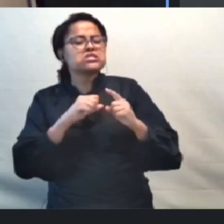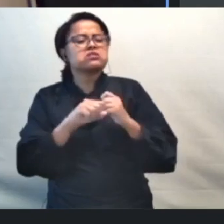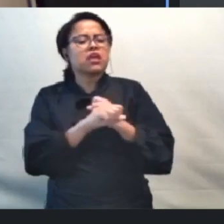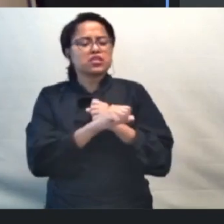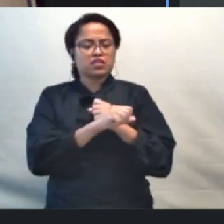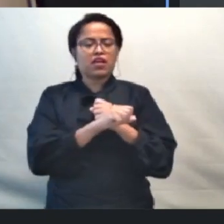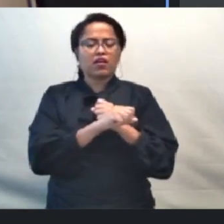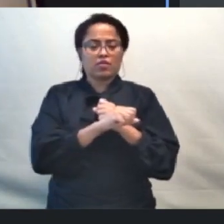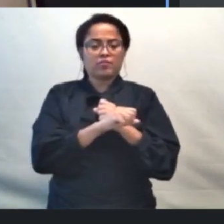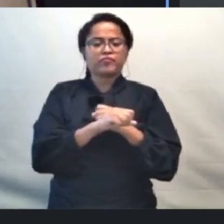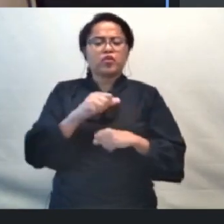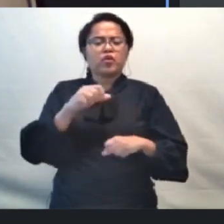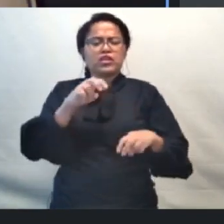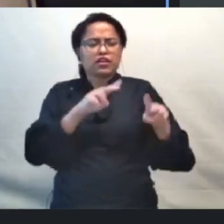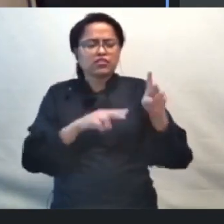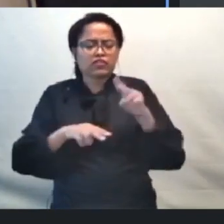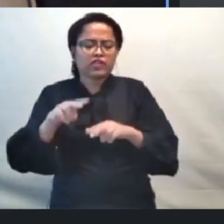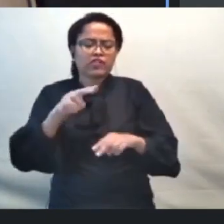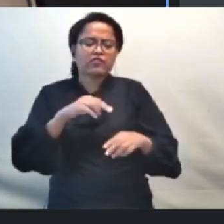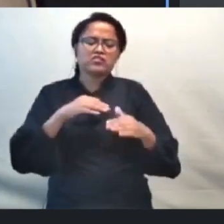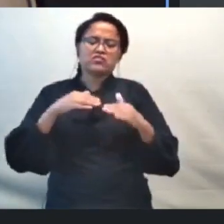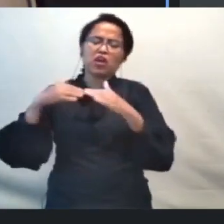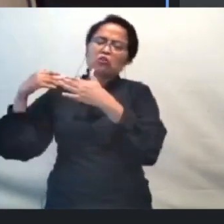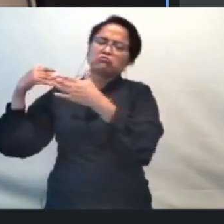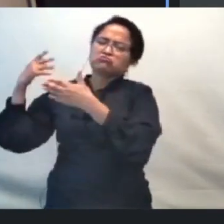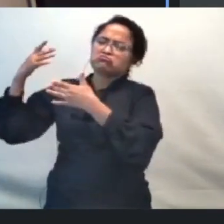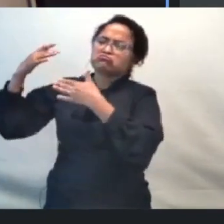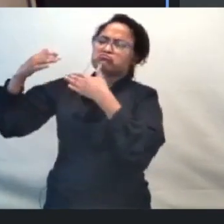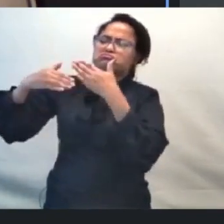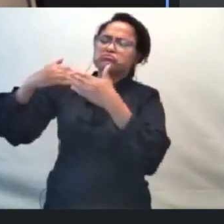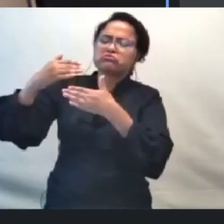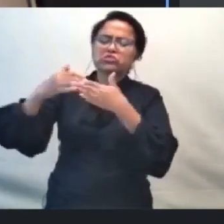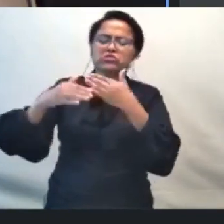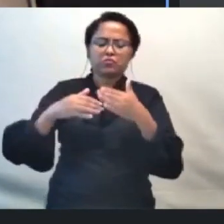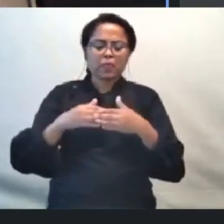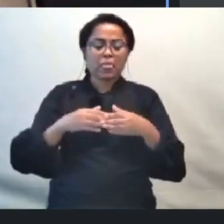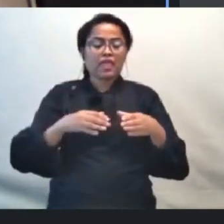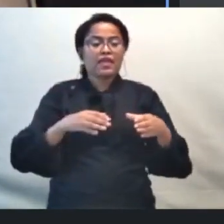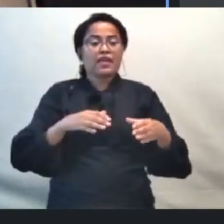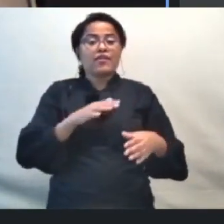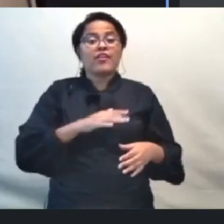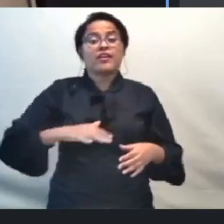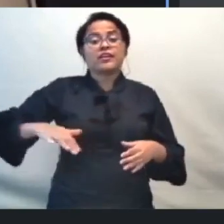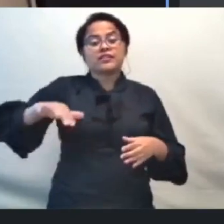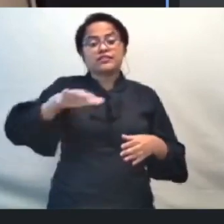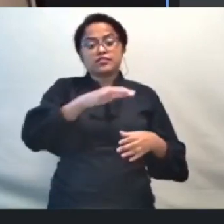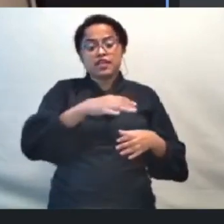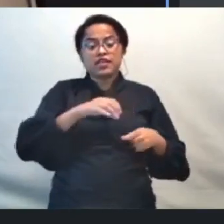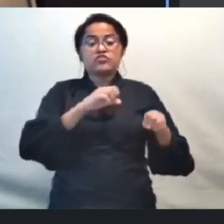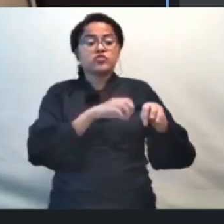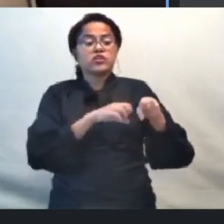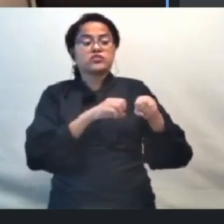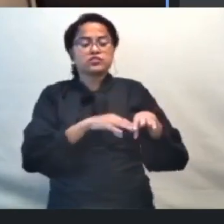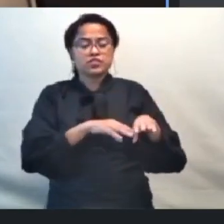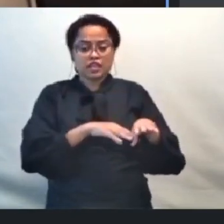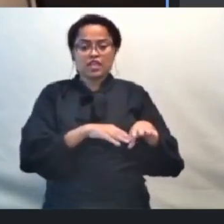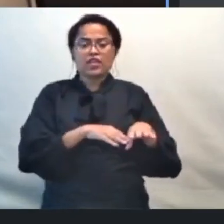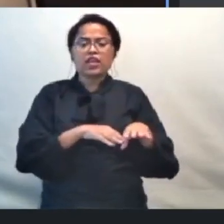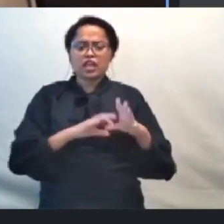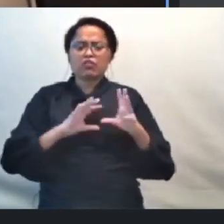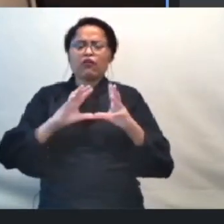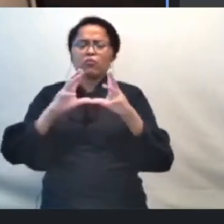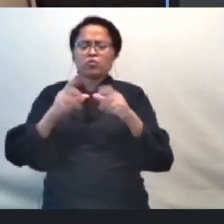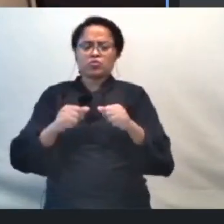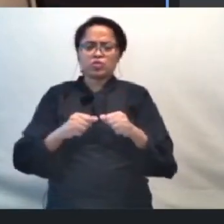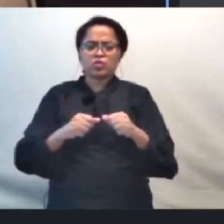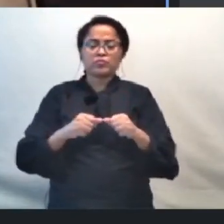de avaliações que, ao longo dos anos, vem sendo feita nas redes de ensino como um todo, não apenas em Belo Horizonte, né? Mas o material didático,